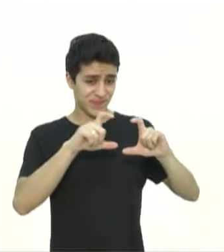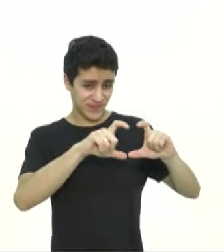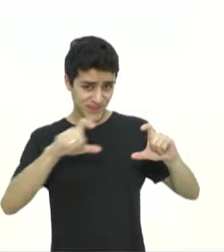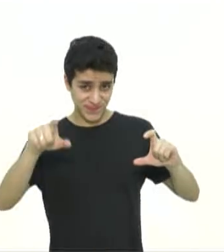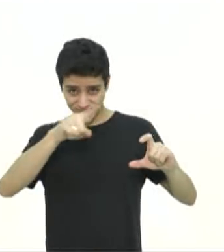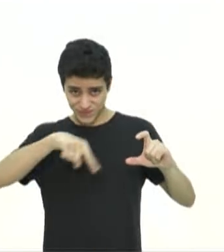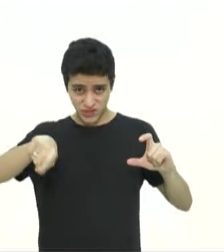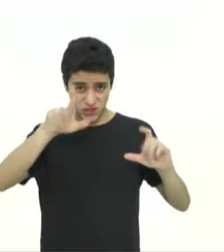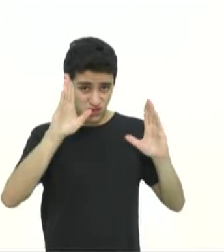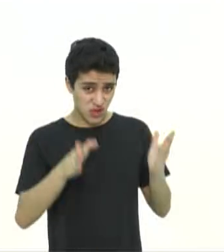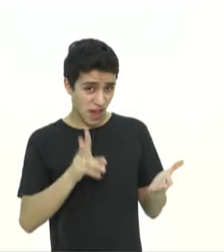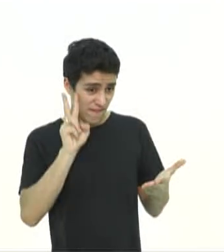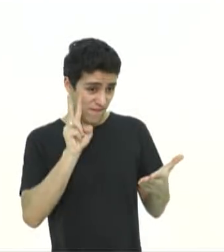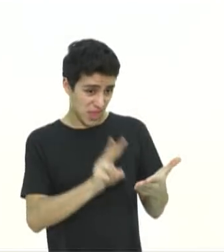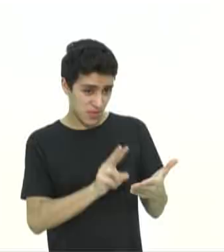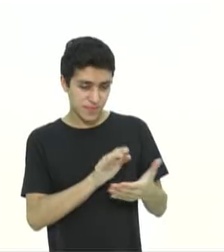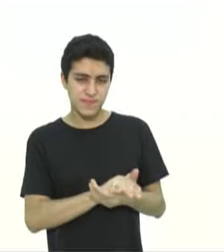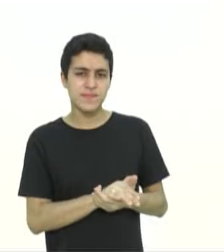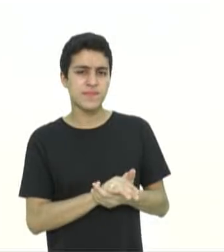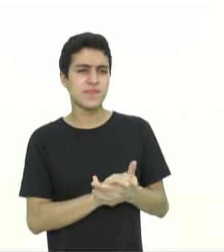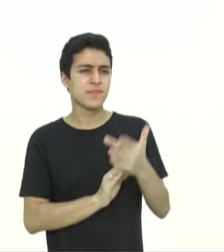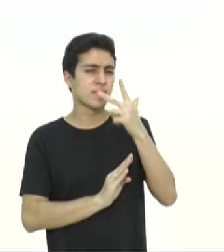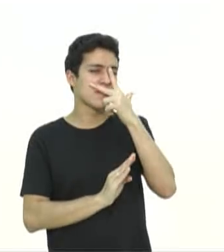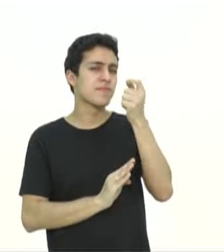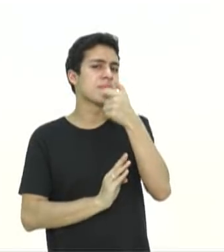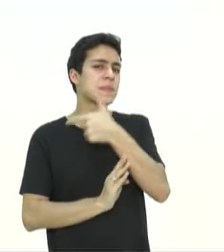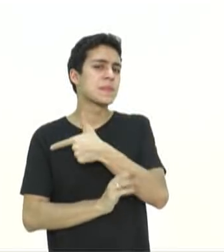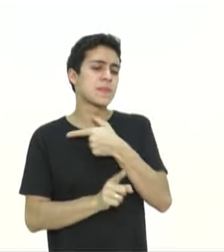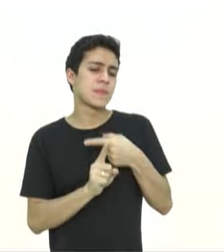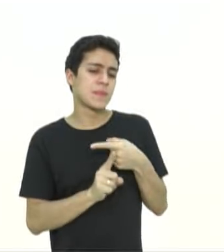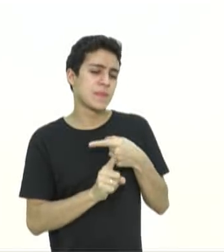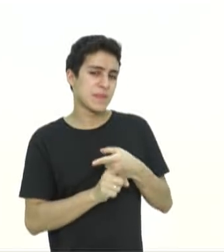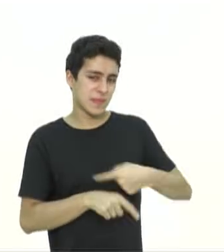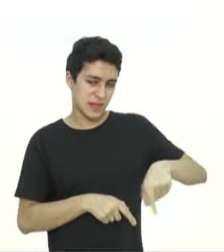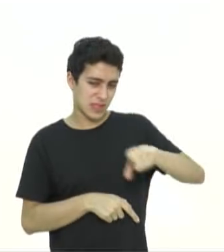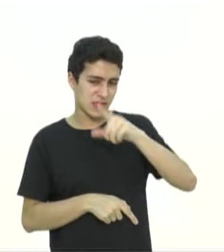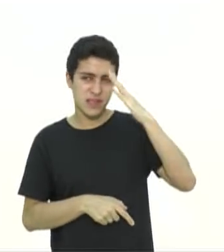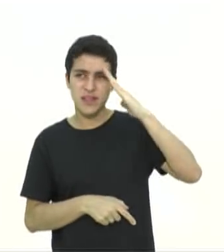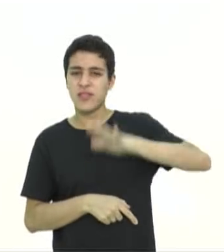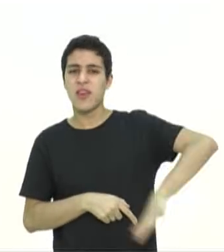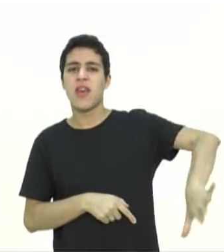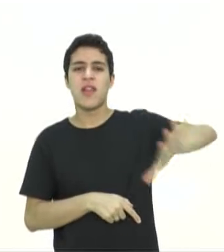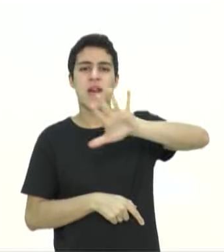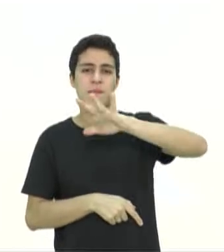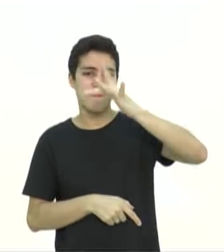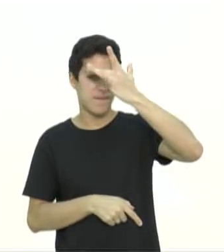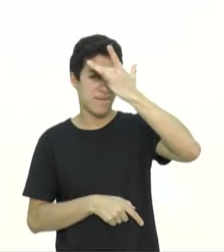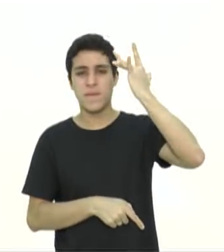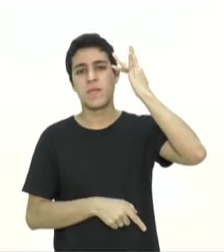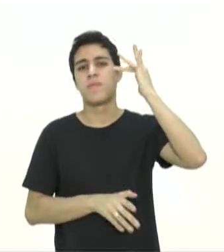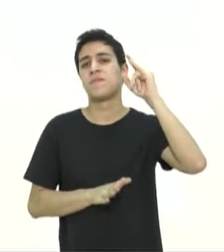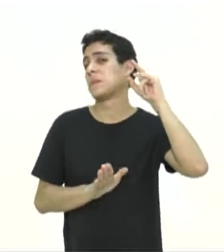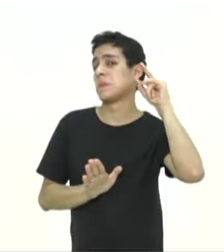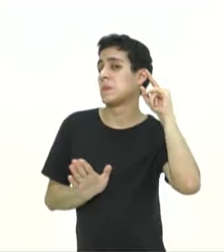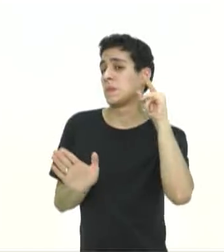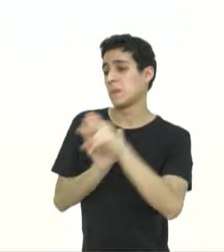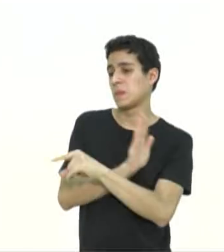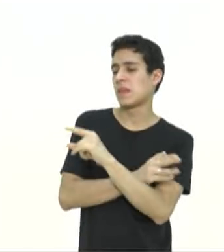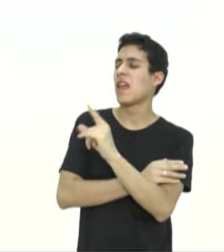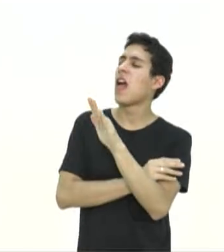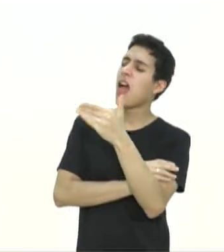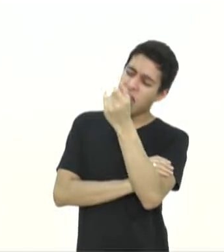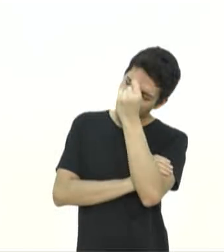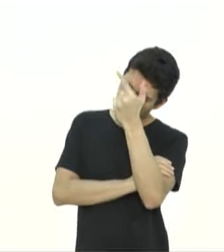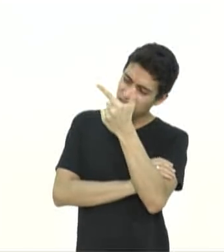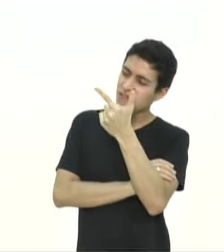você acabou de ver, a situação se tornou engraçada, pois é de conhecimento geral que quando alguém faz uma pergunta com adivinha